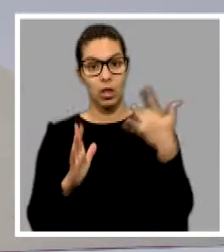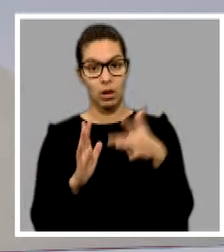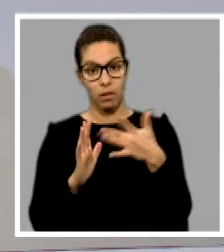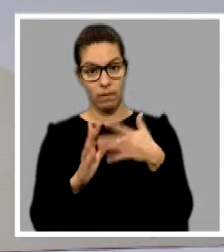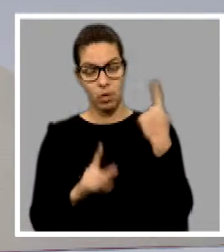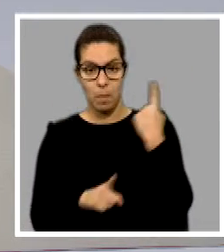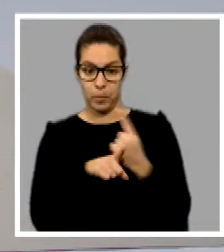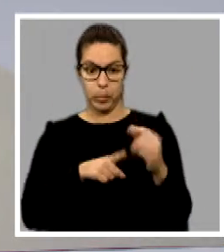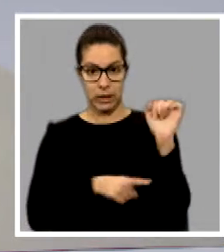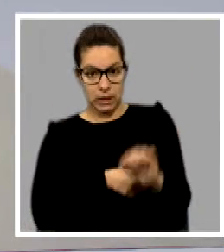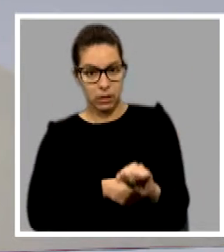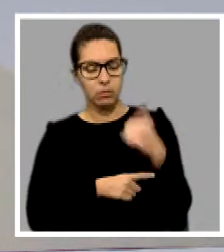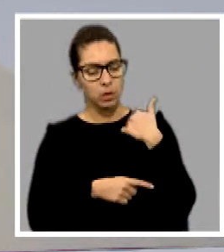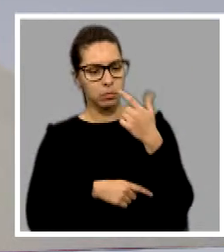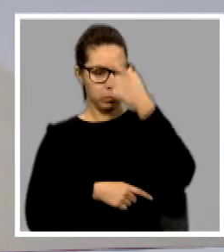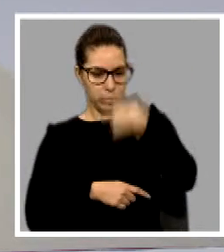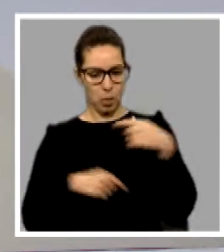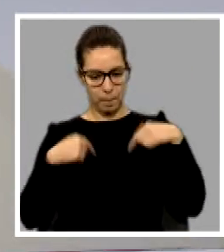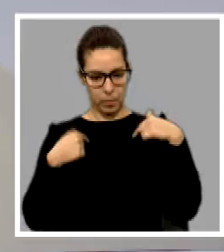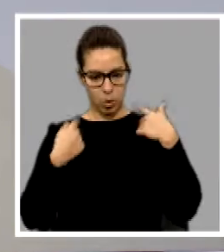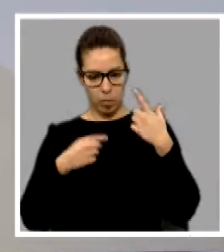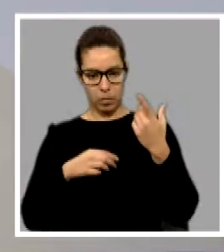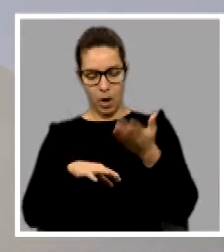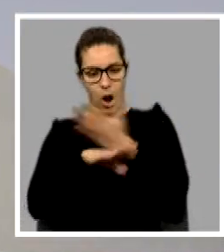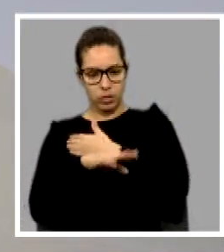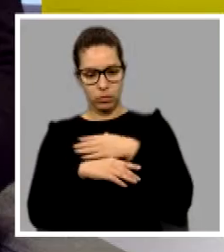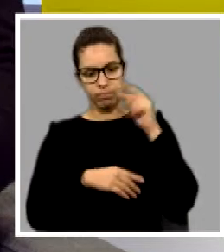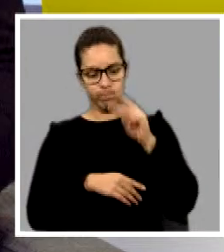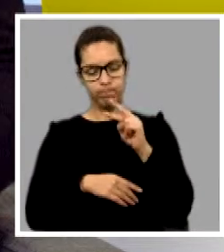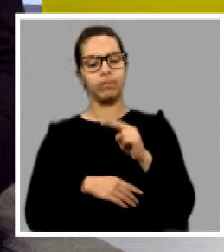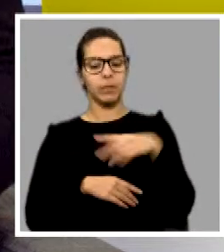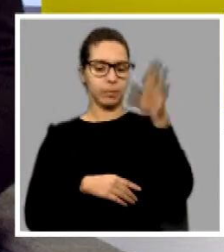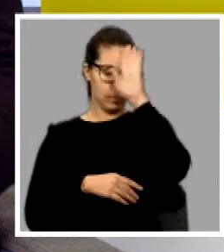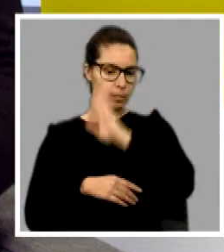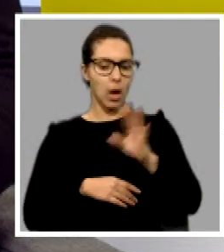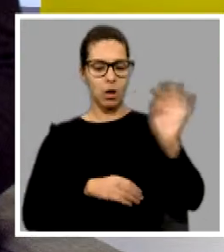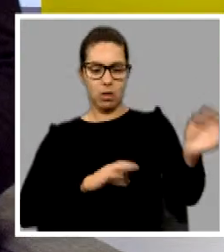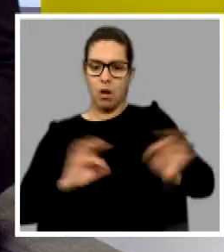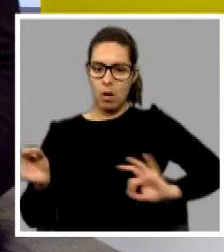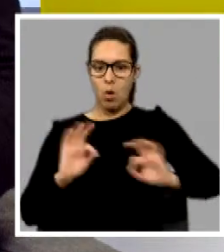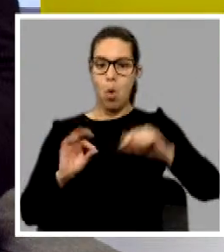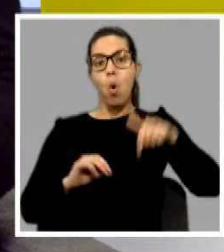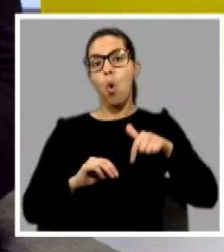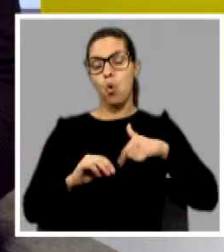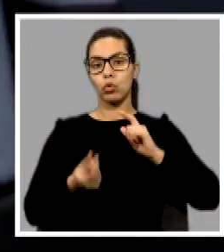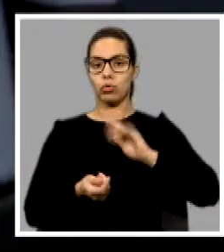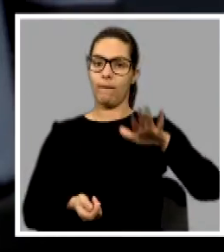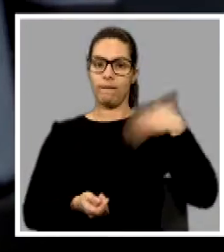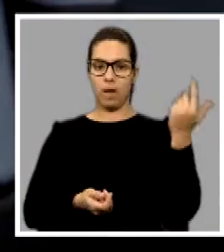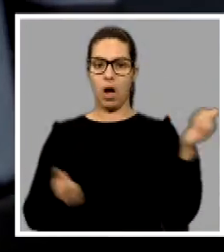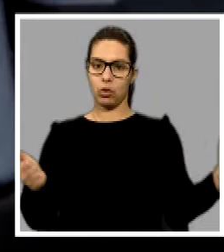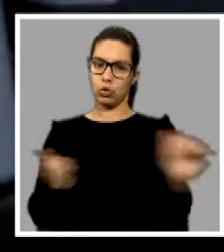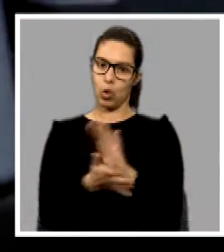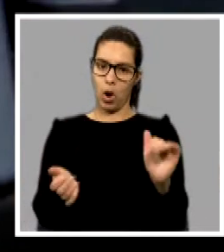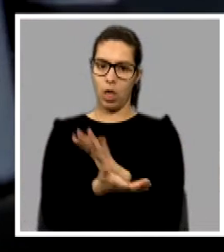O livro Porque Sim, eu acho que, por exemplo, as pessoas que apresentaram o livro, as pessoas preparavam-se muito bem. Lembro-me de alguns nomes, mas foram tantos, não vou dizer nenhum. Que hoje são grandes